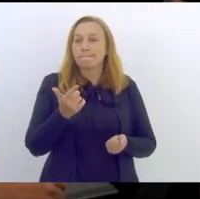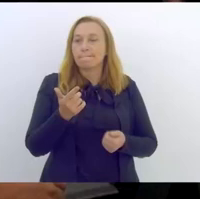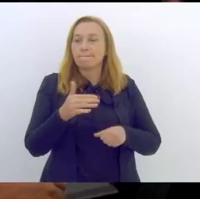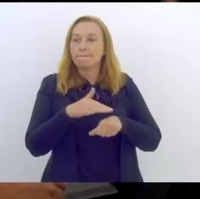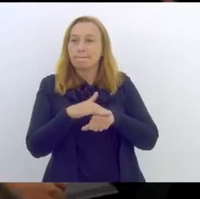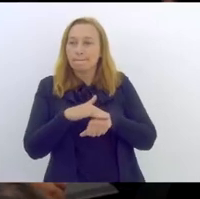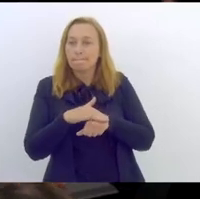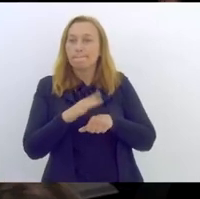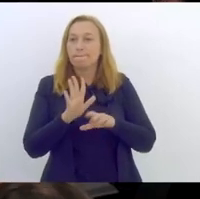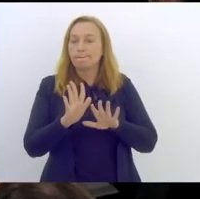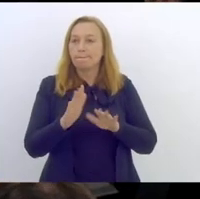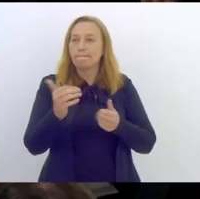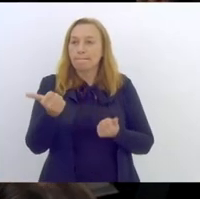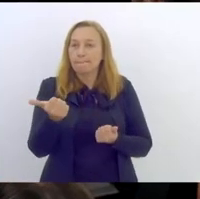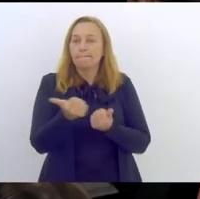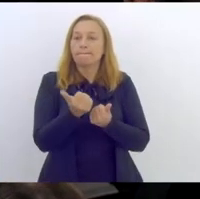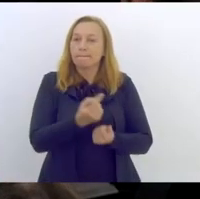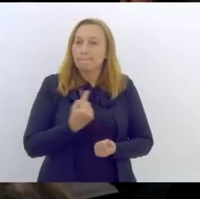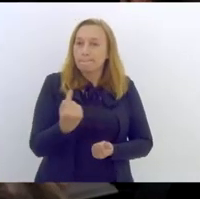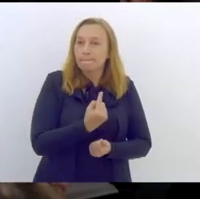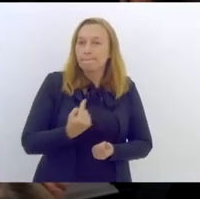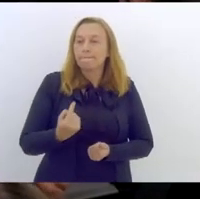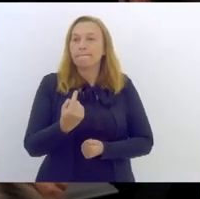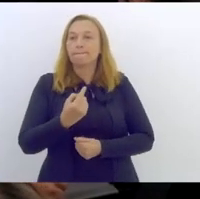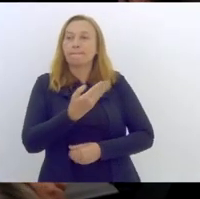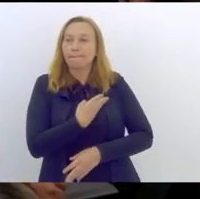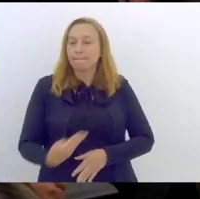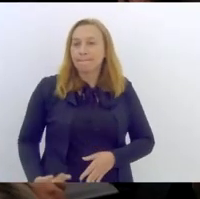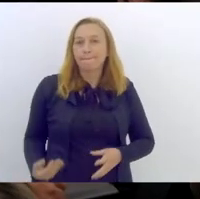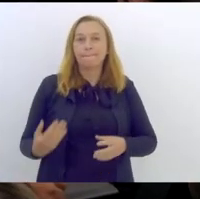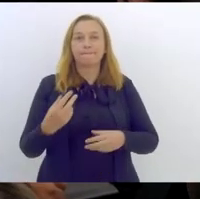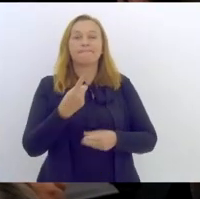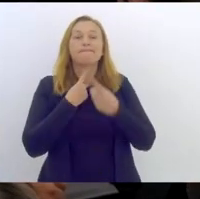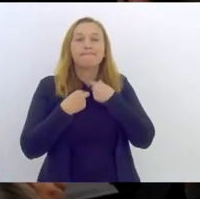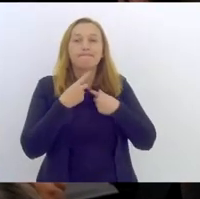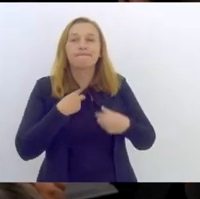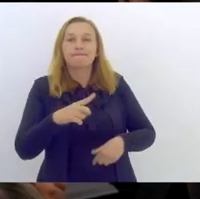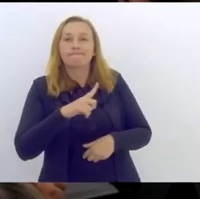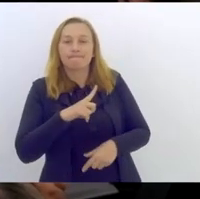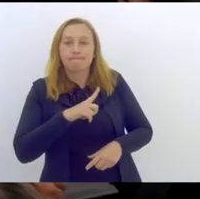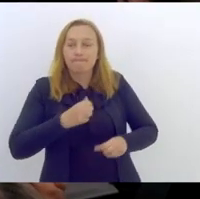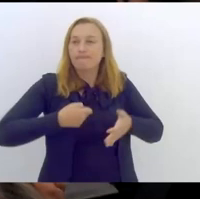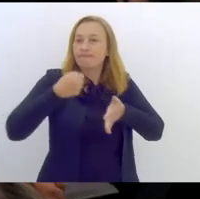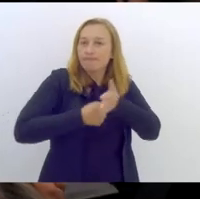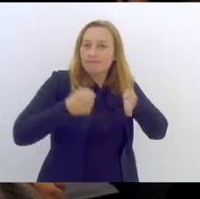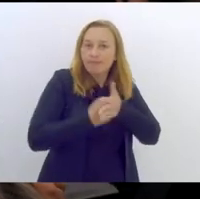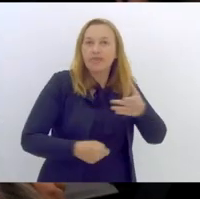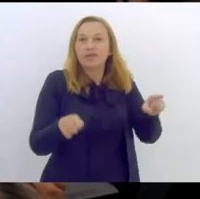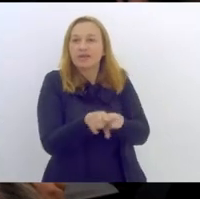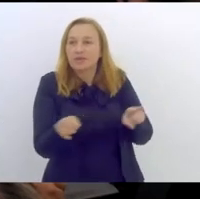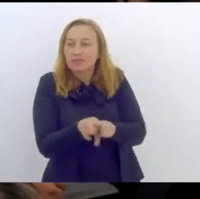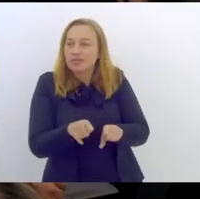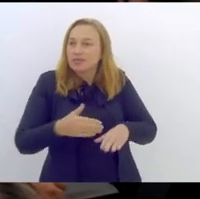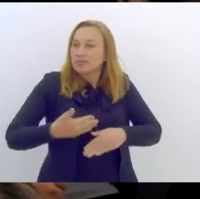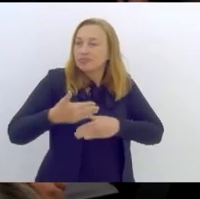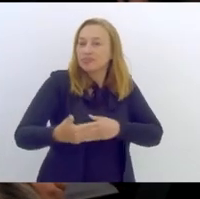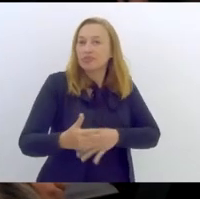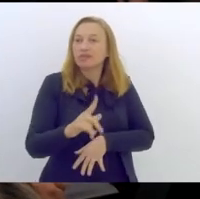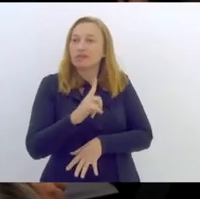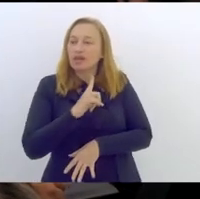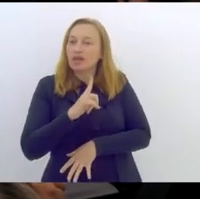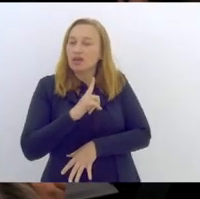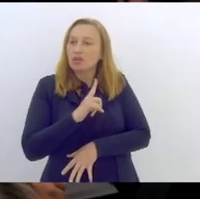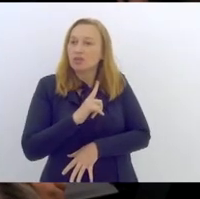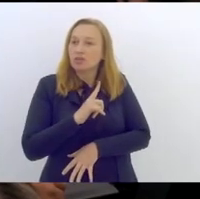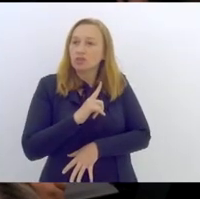e também é falando aqui o nome do governador que tem a maior boa vontade e a gente vai lutar também para que mais à frente haja né